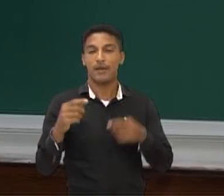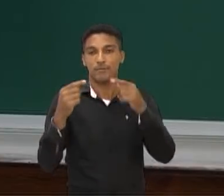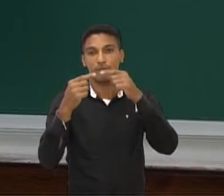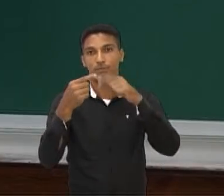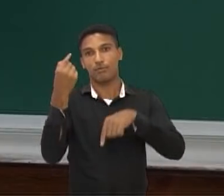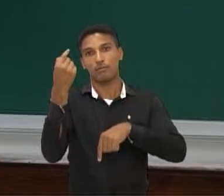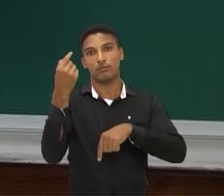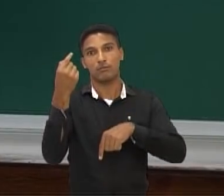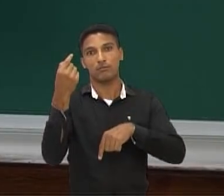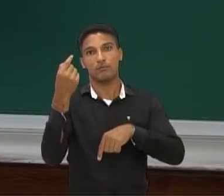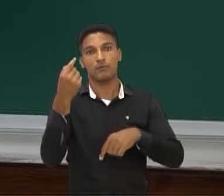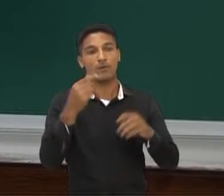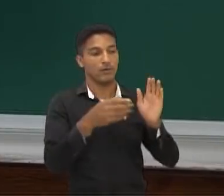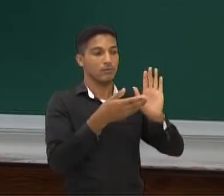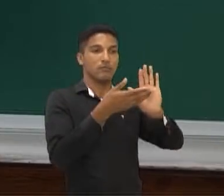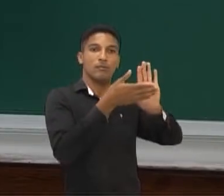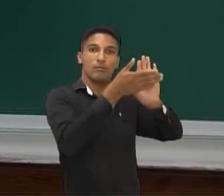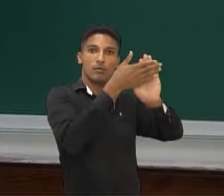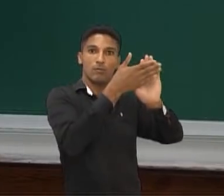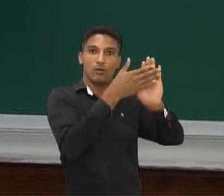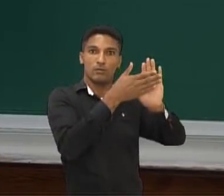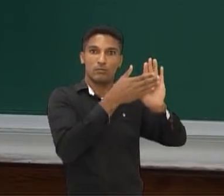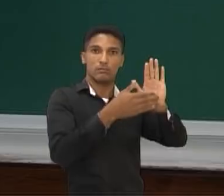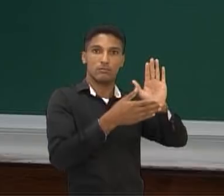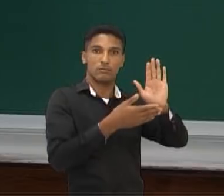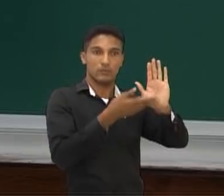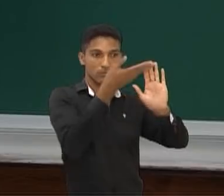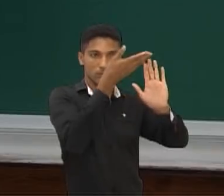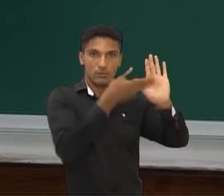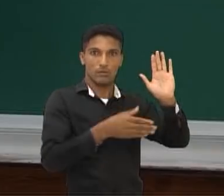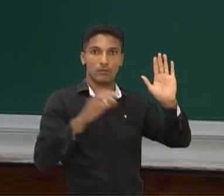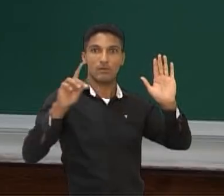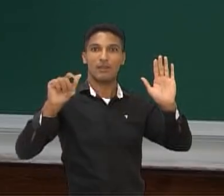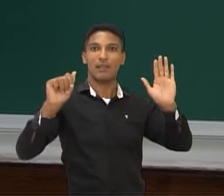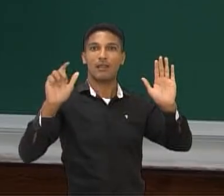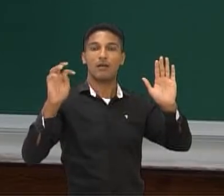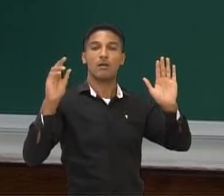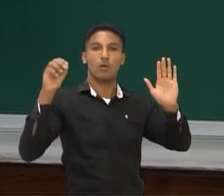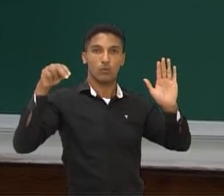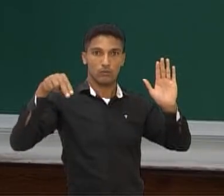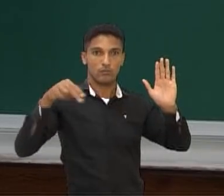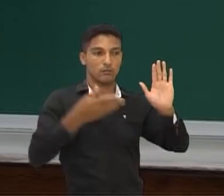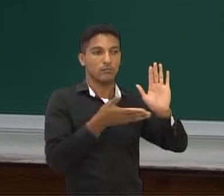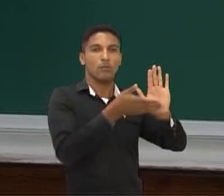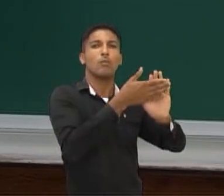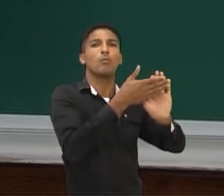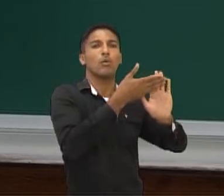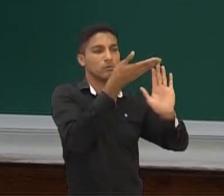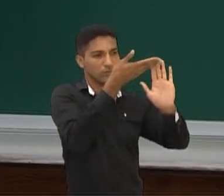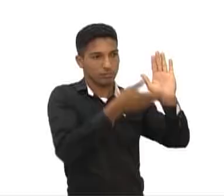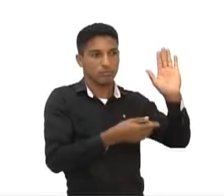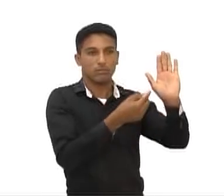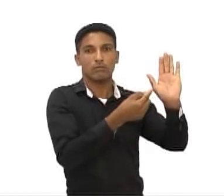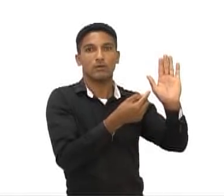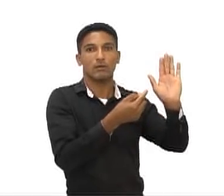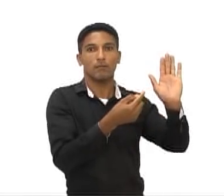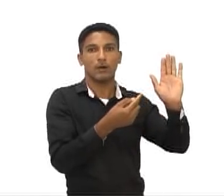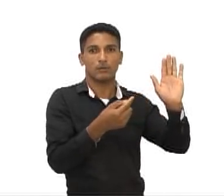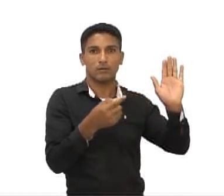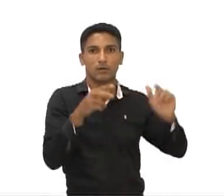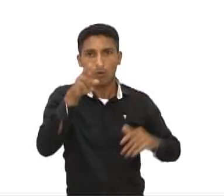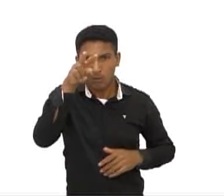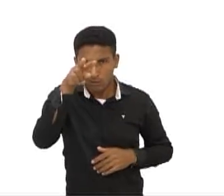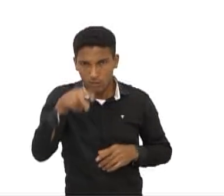em acordo com o modelo proposto por Dalton. A primeira afirmativa, letra A. Os átomos de diferentes elementos